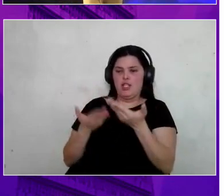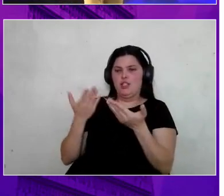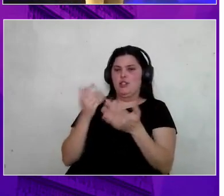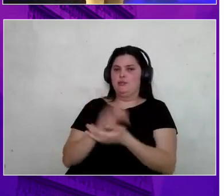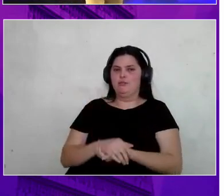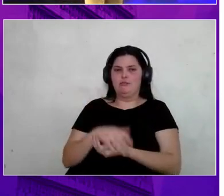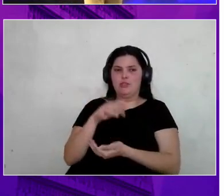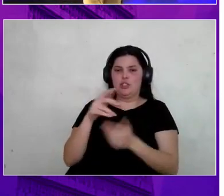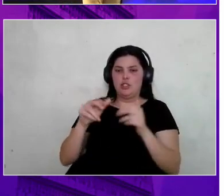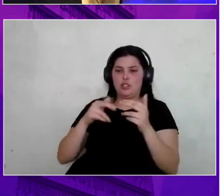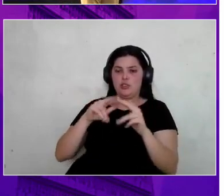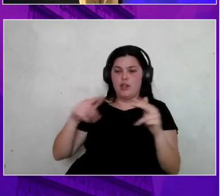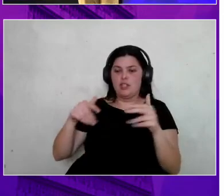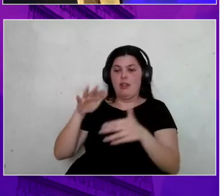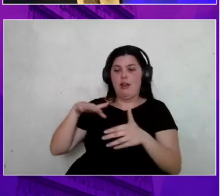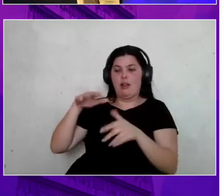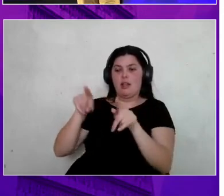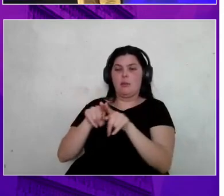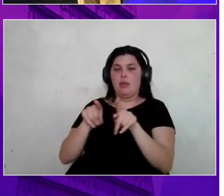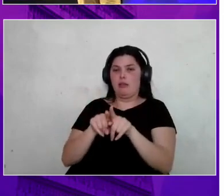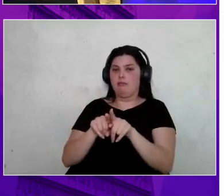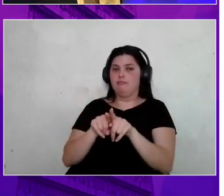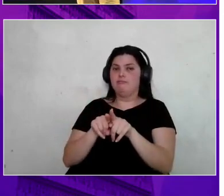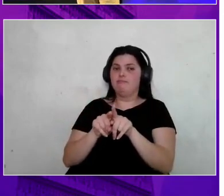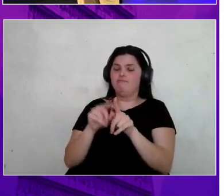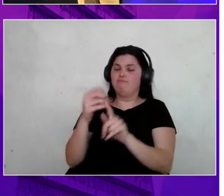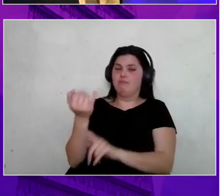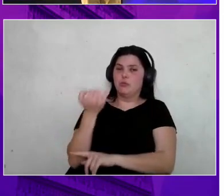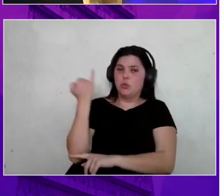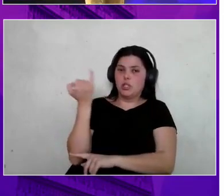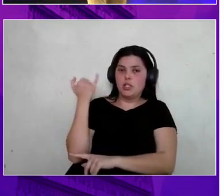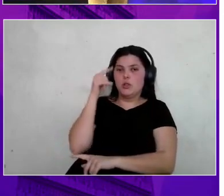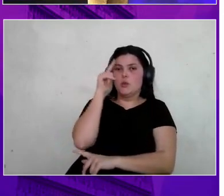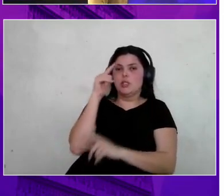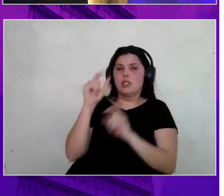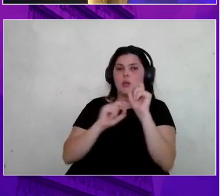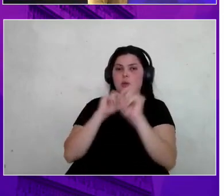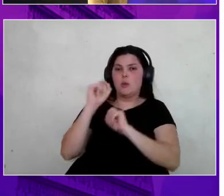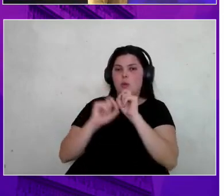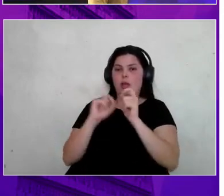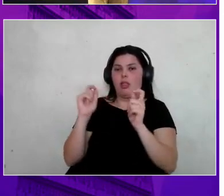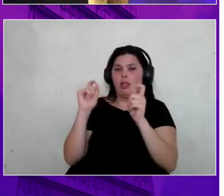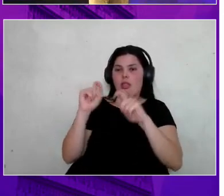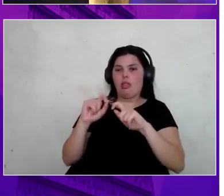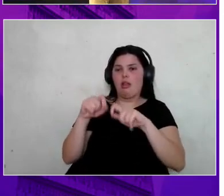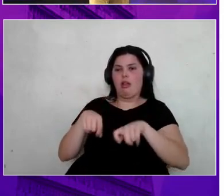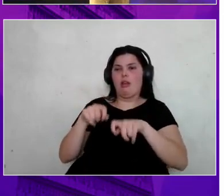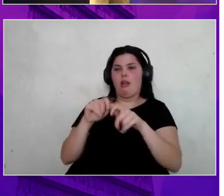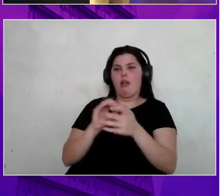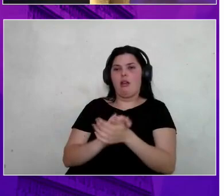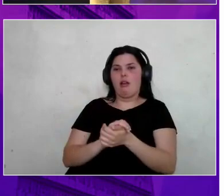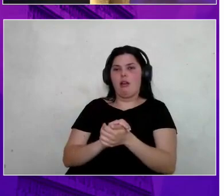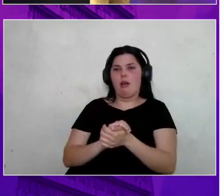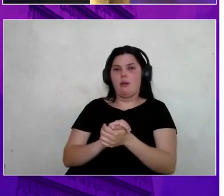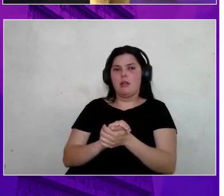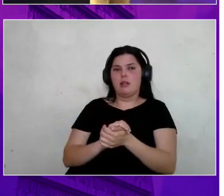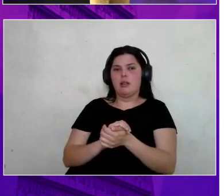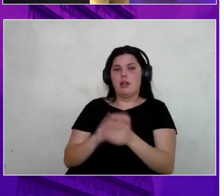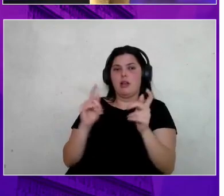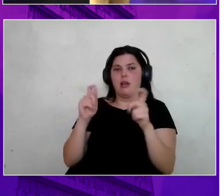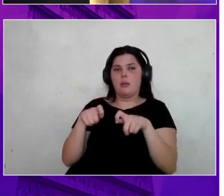é um fator bem importante para conseguir viabilizar a maior eficiência do